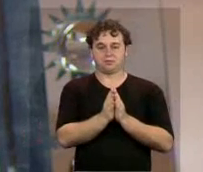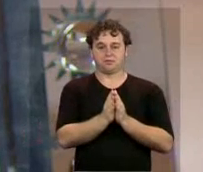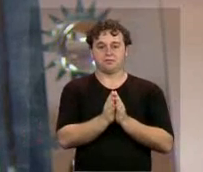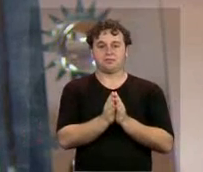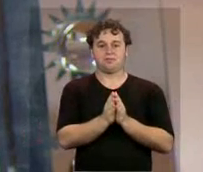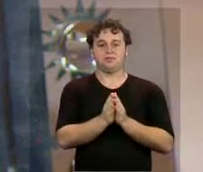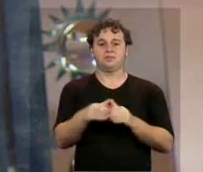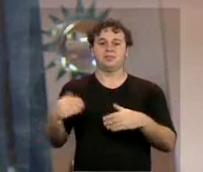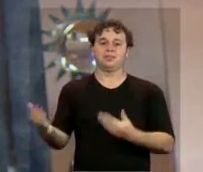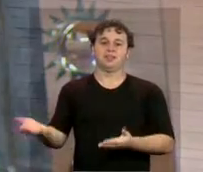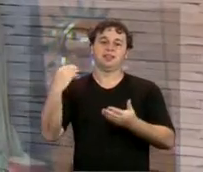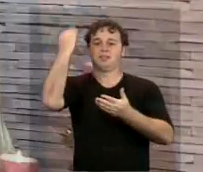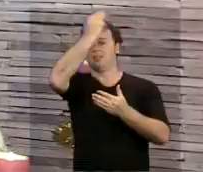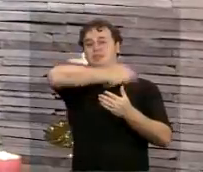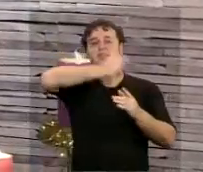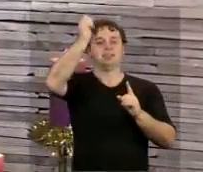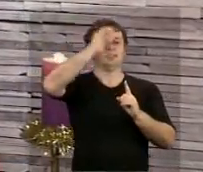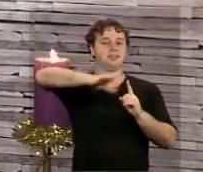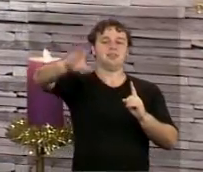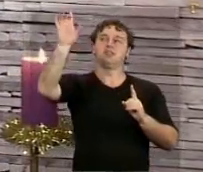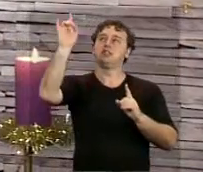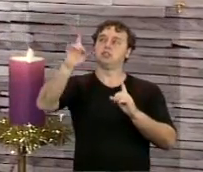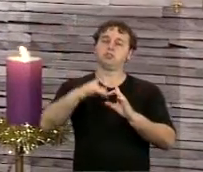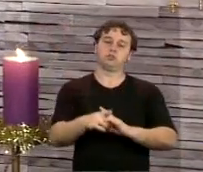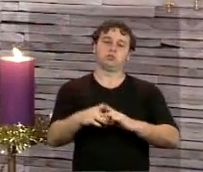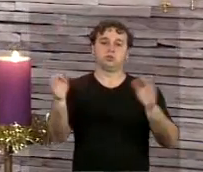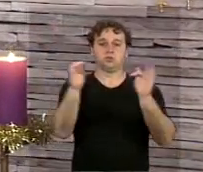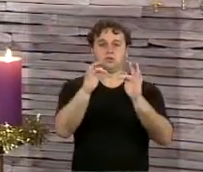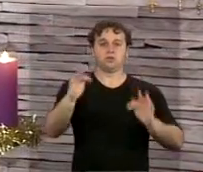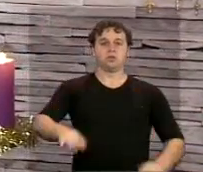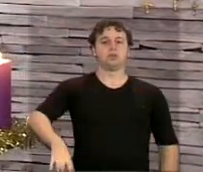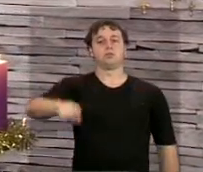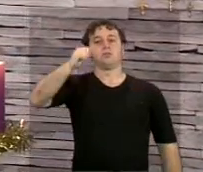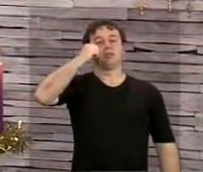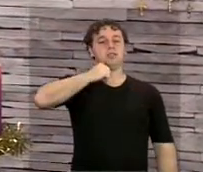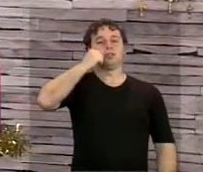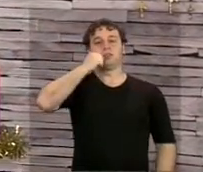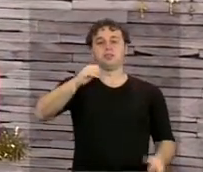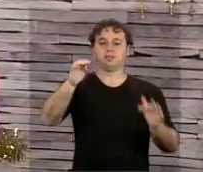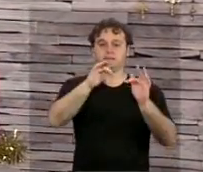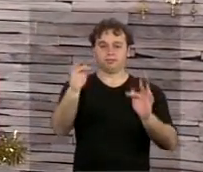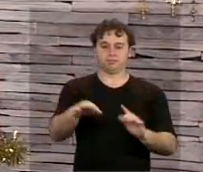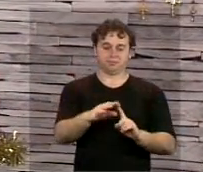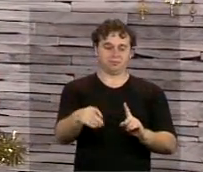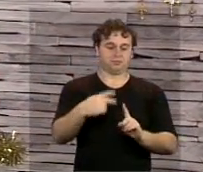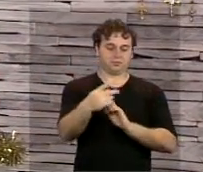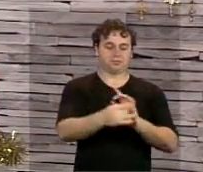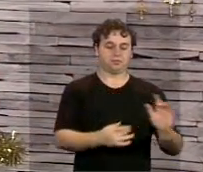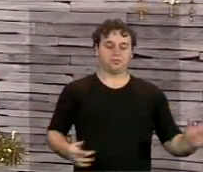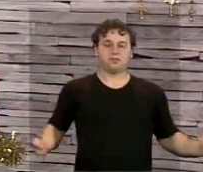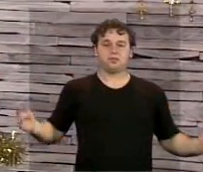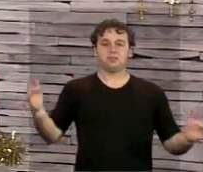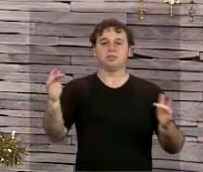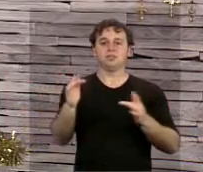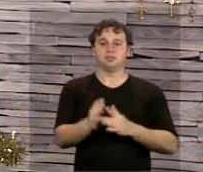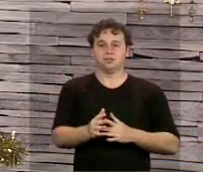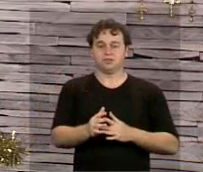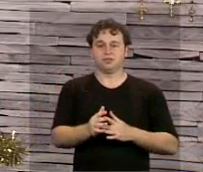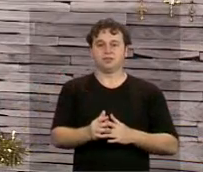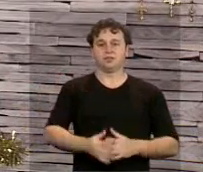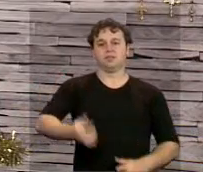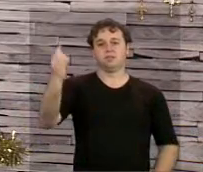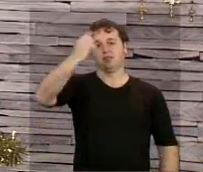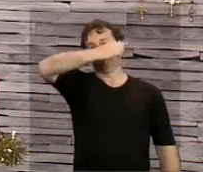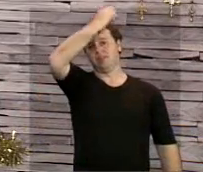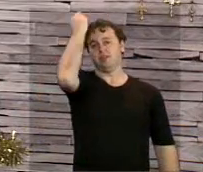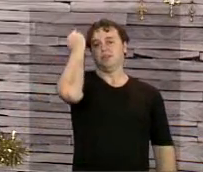de todo mal. Amém. Ave Maria, cheia de graça, o Senhor é convosco. Bendita sois vós entre as mulheres, e bendito é o